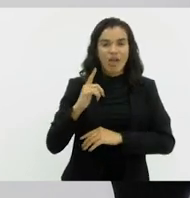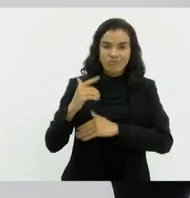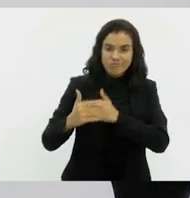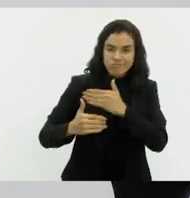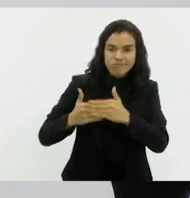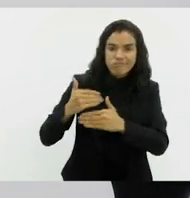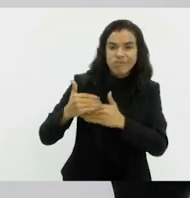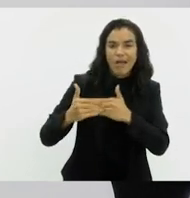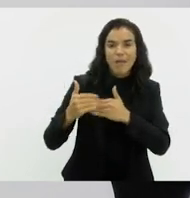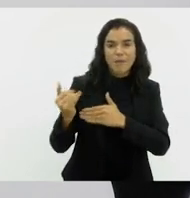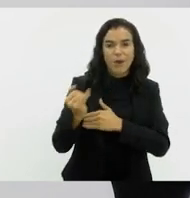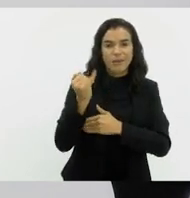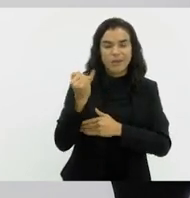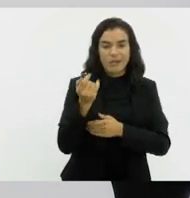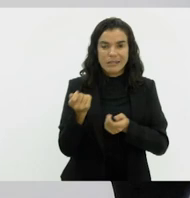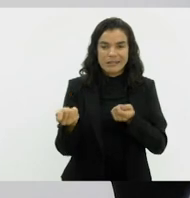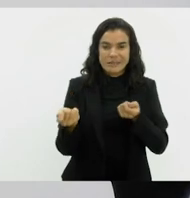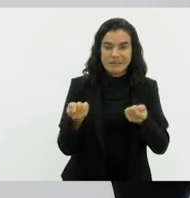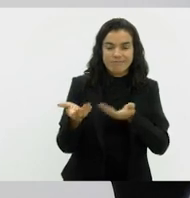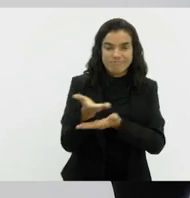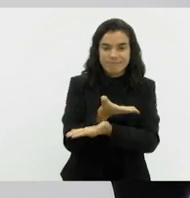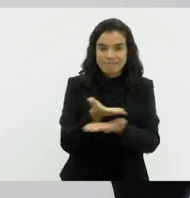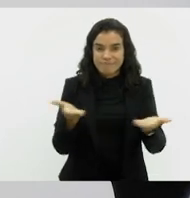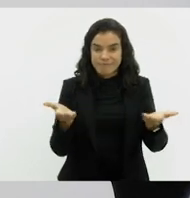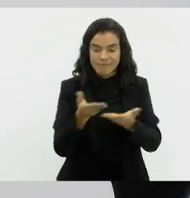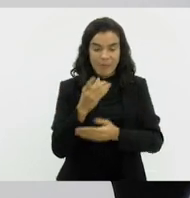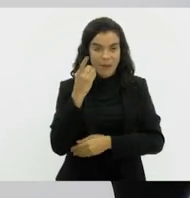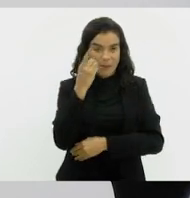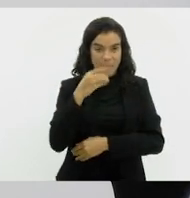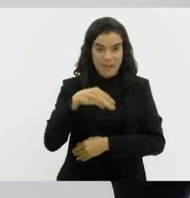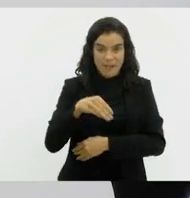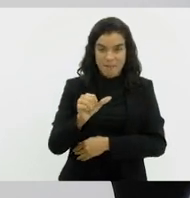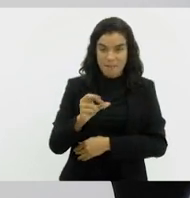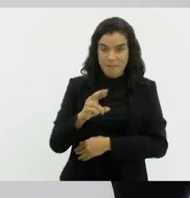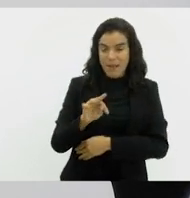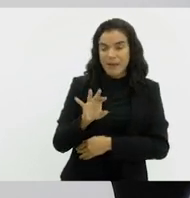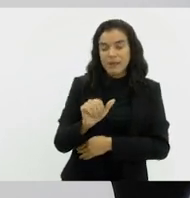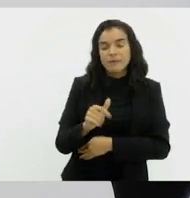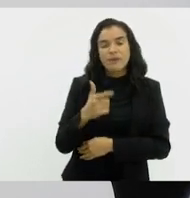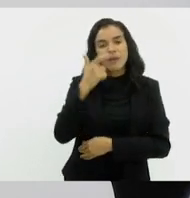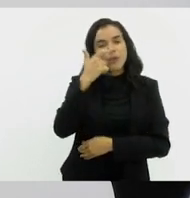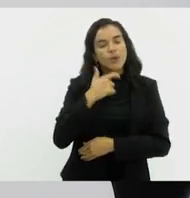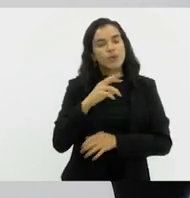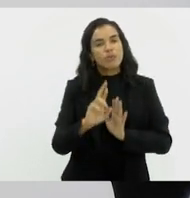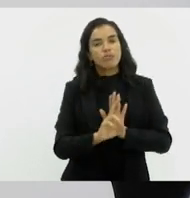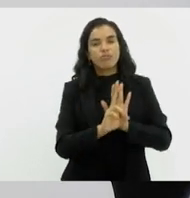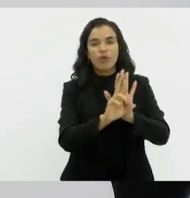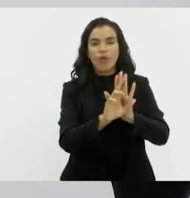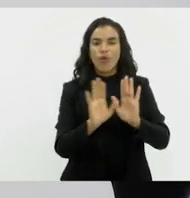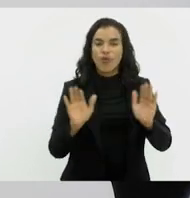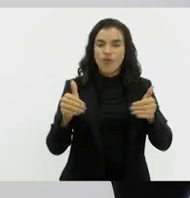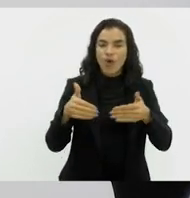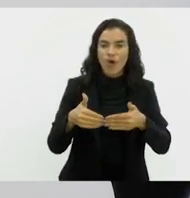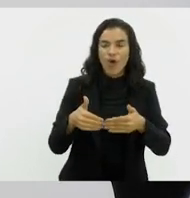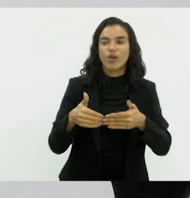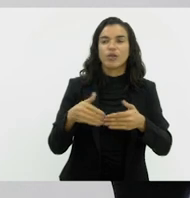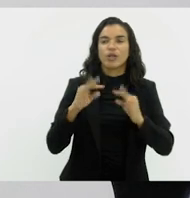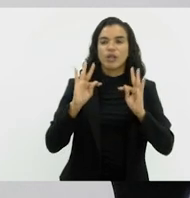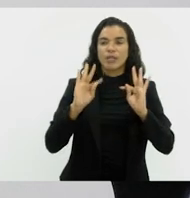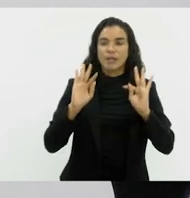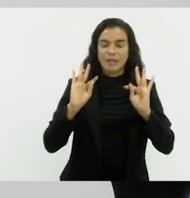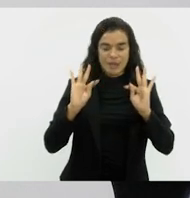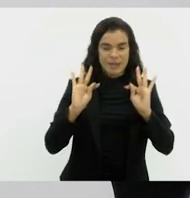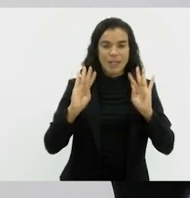essa articulação com a deputada Marta Rocha. Dizer aqui que eu estou representando o Fórum de Tuberculose do Estado do Rio de